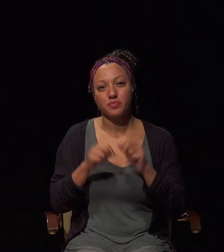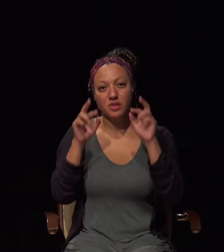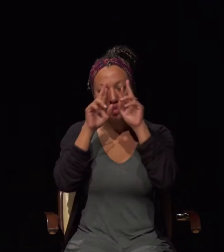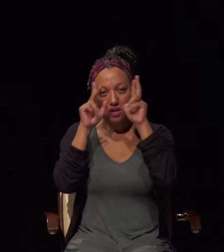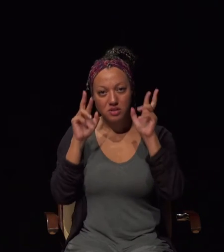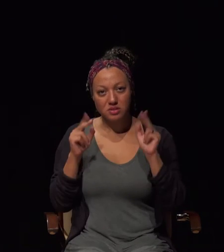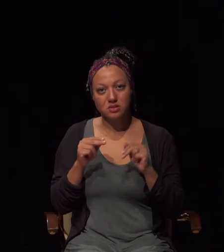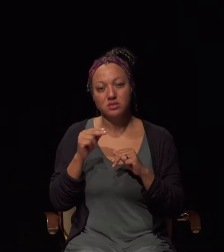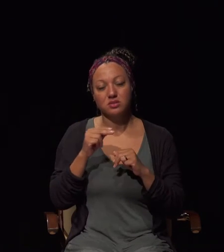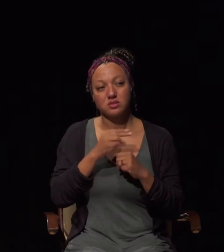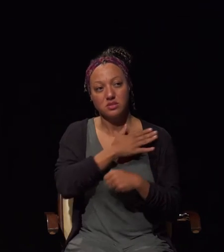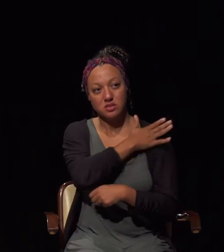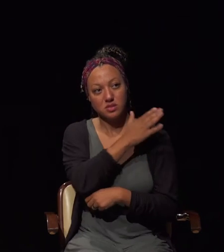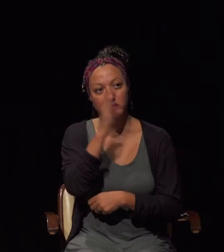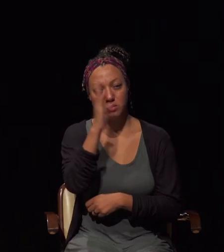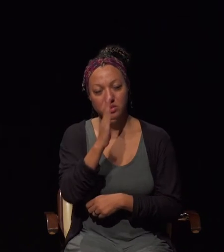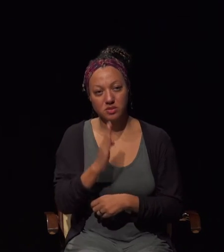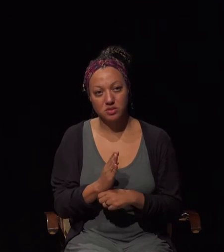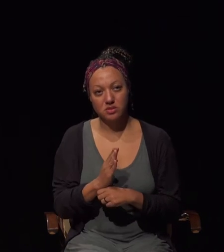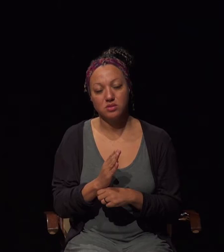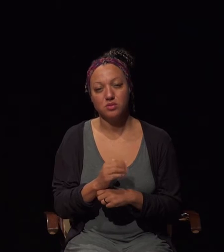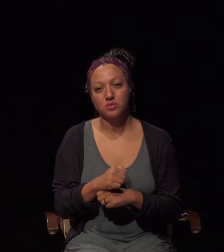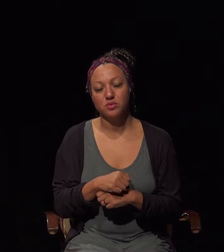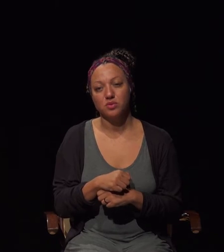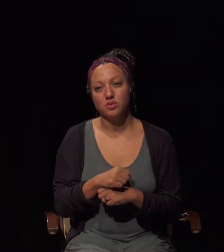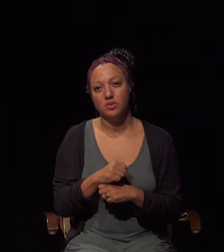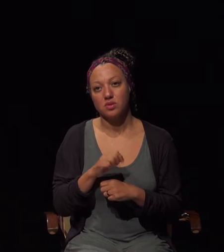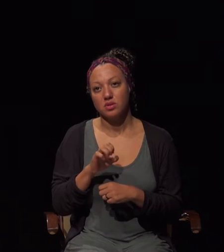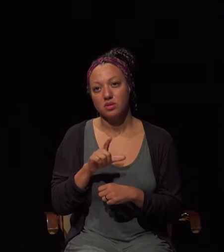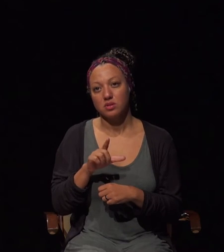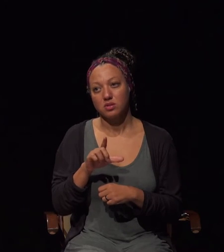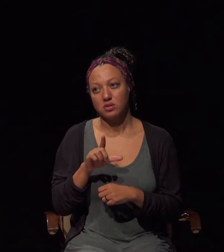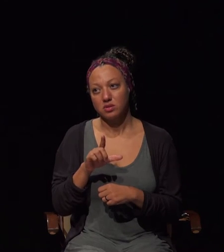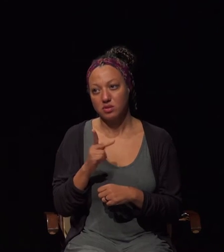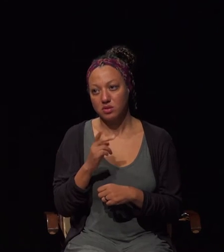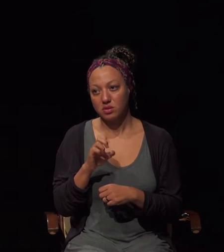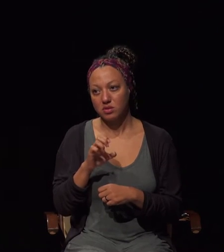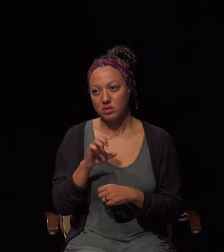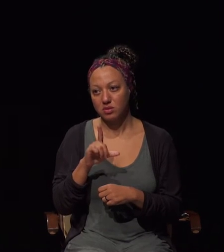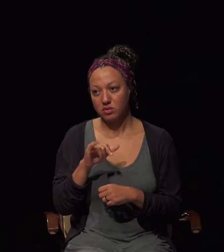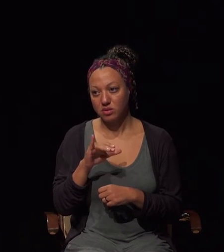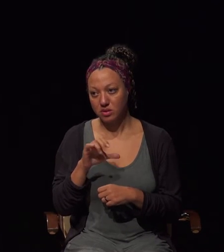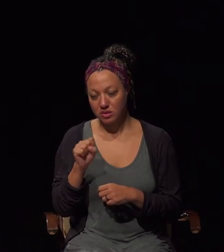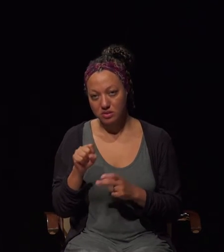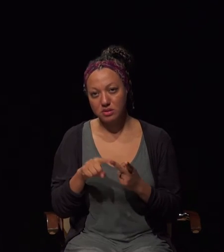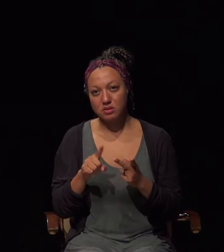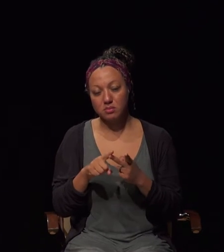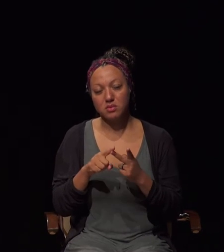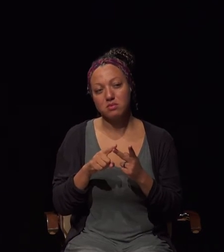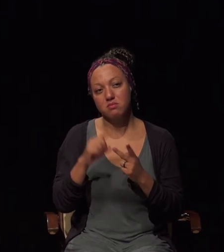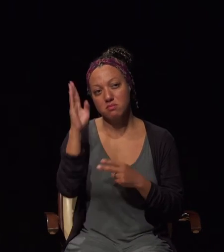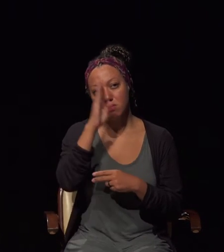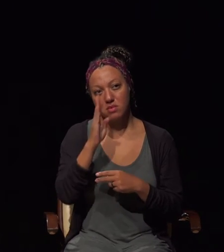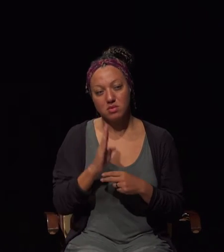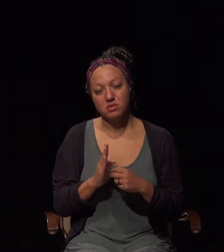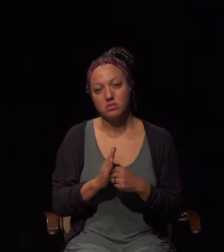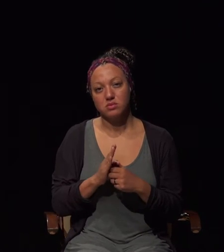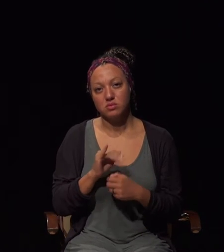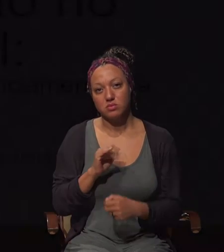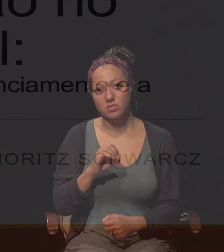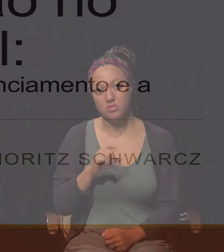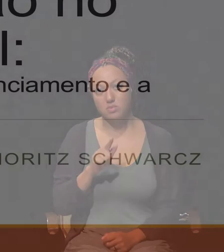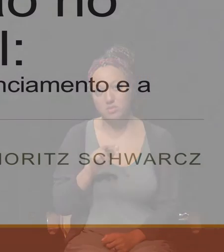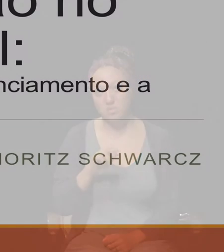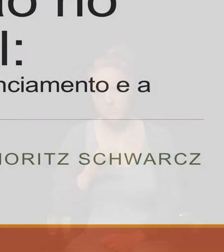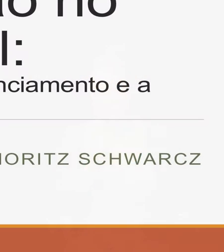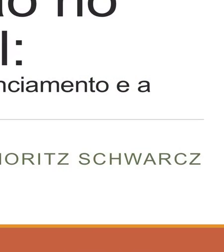publicado em 2001 e com Eloí Stalin Brasil uma biografia de 2015 Lilia schartz é curadora